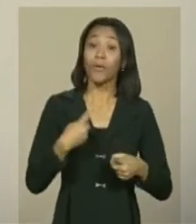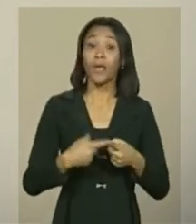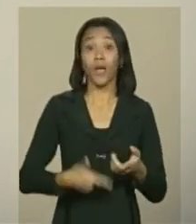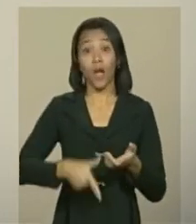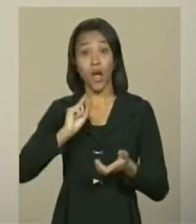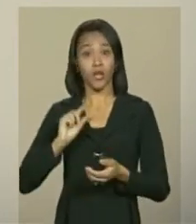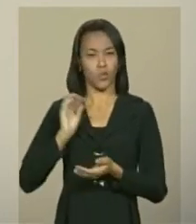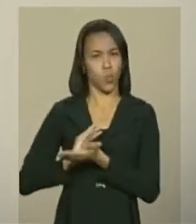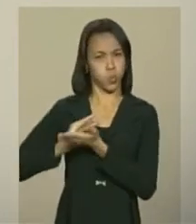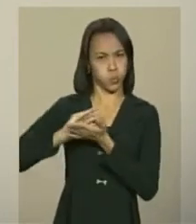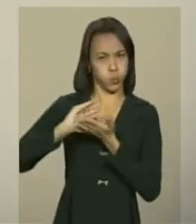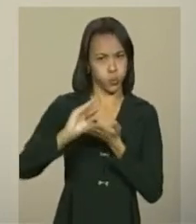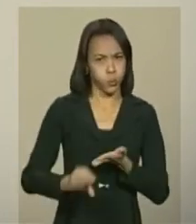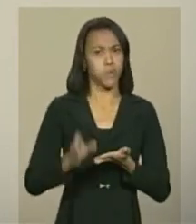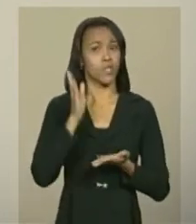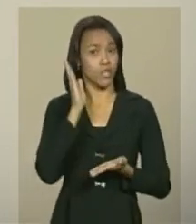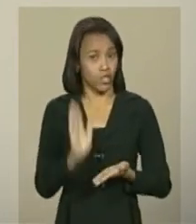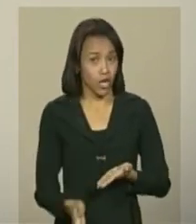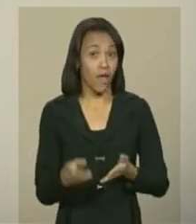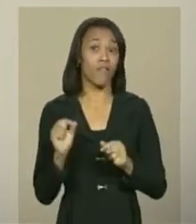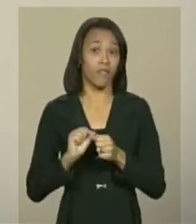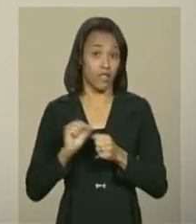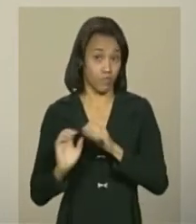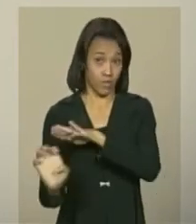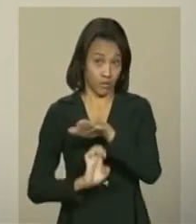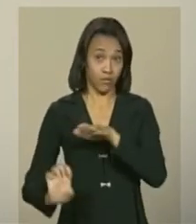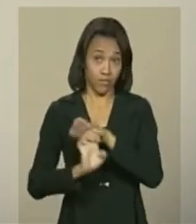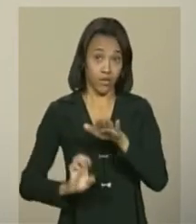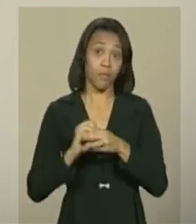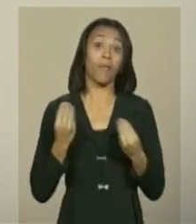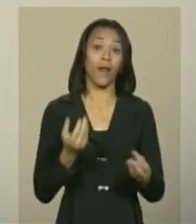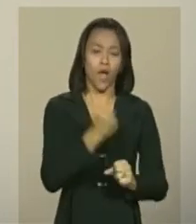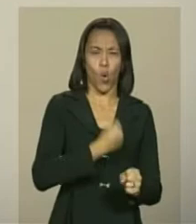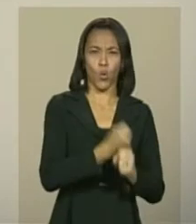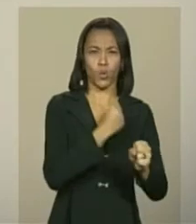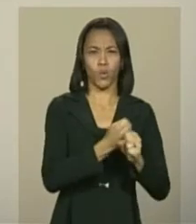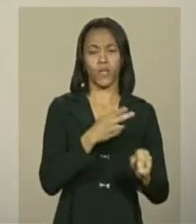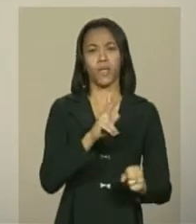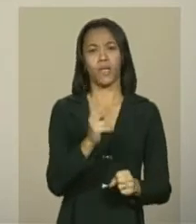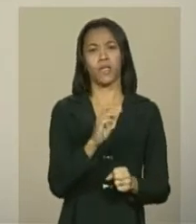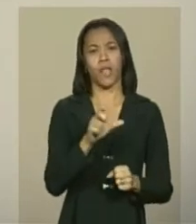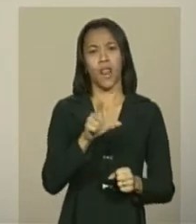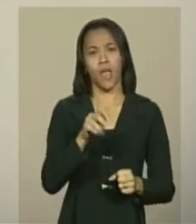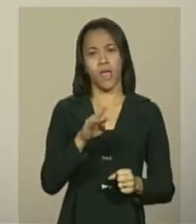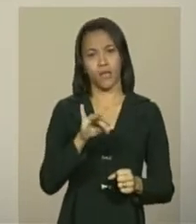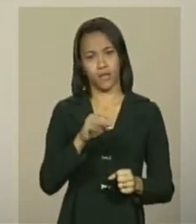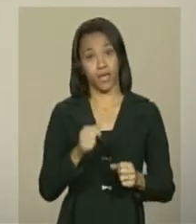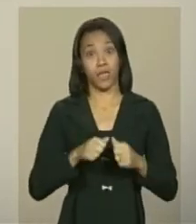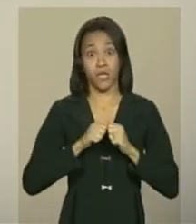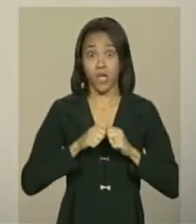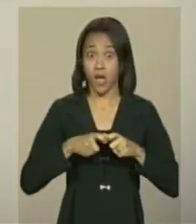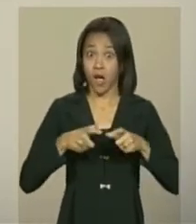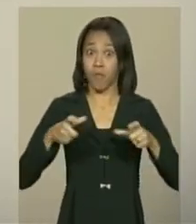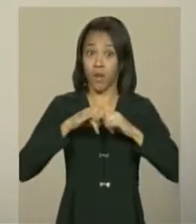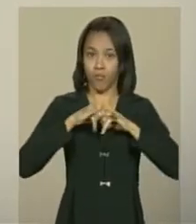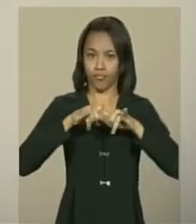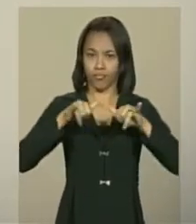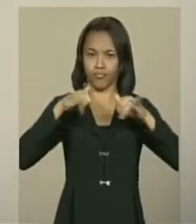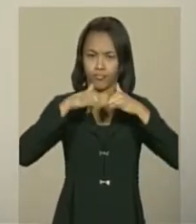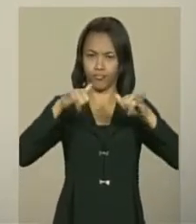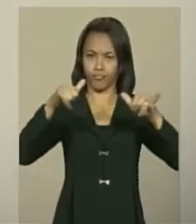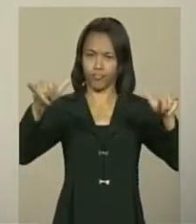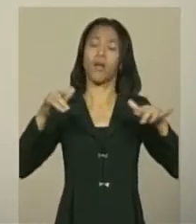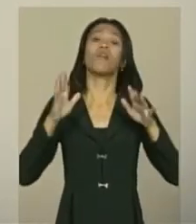investimentos feitos lá atrás por essas empresas para construir as hidrelétricas e ampliar as linhas de transmissão e